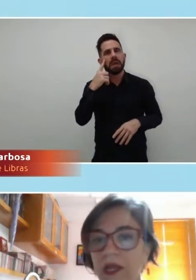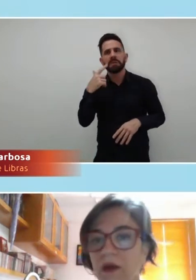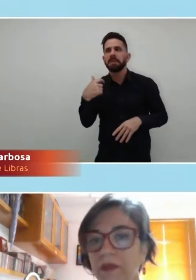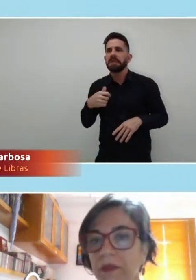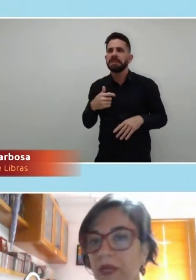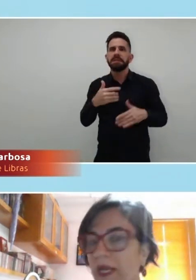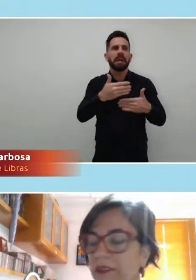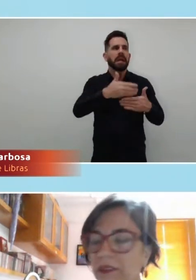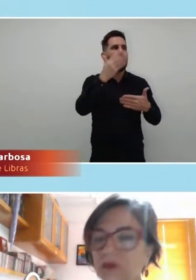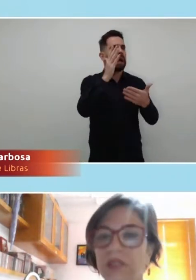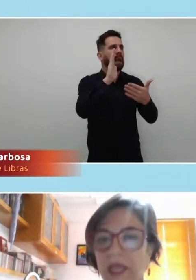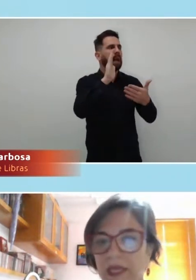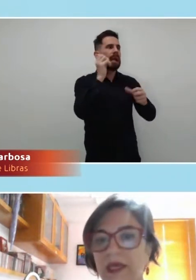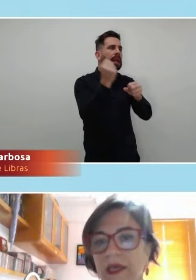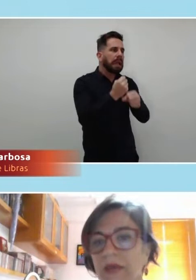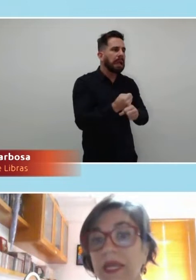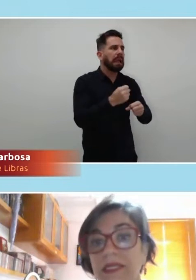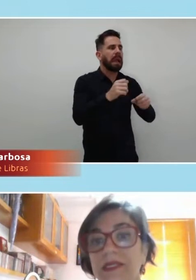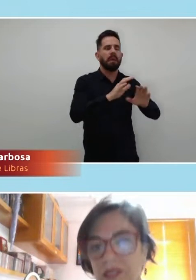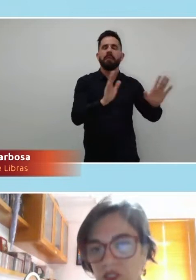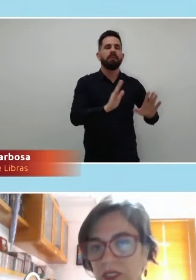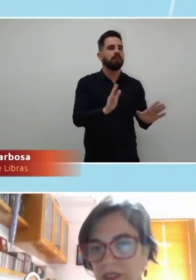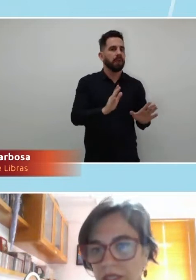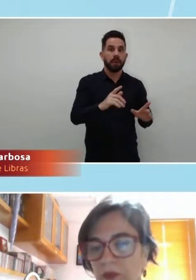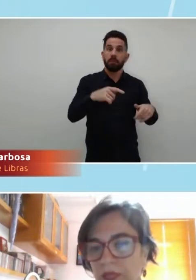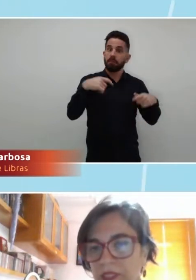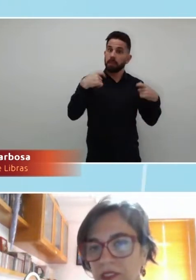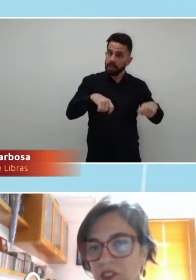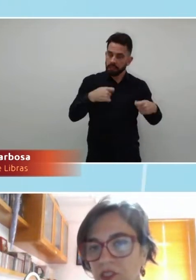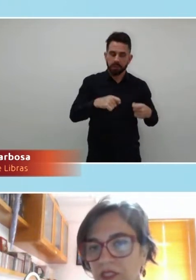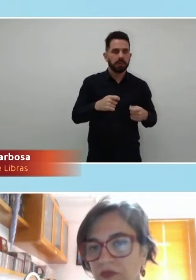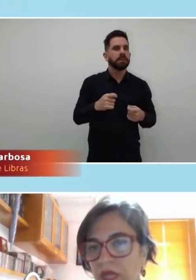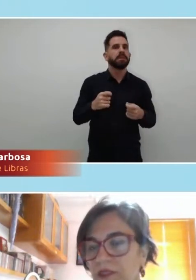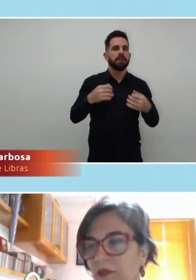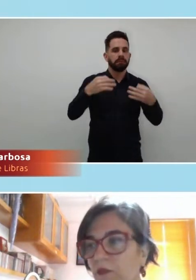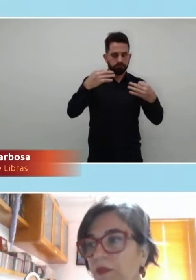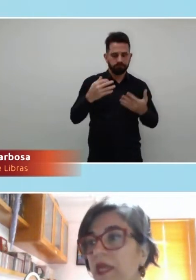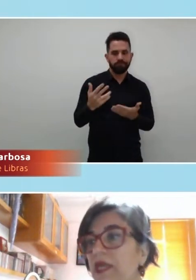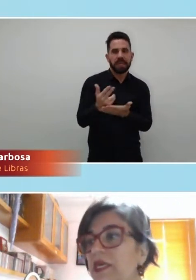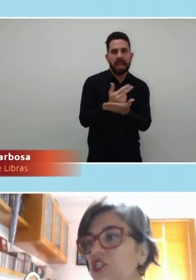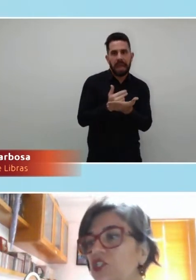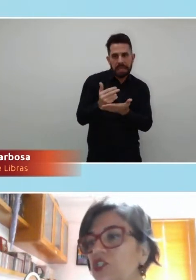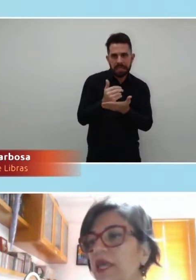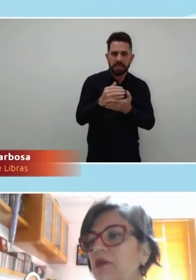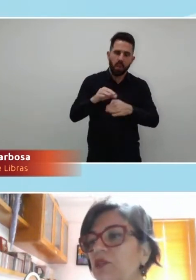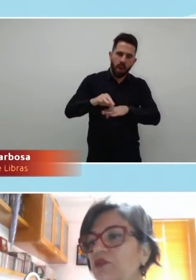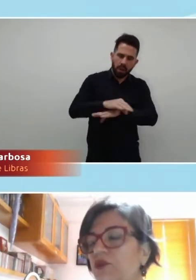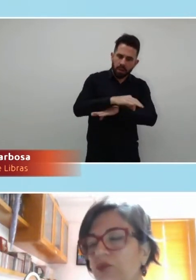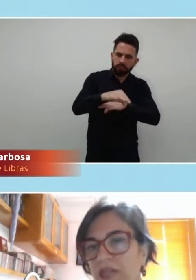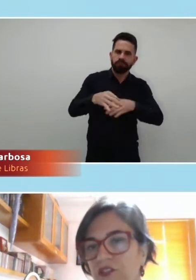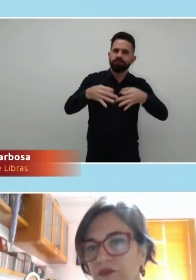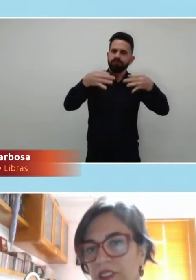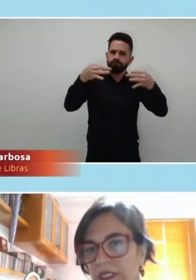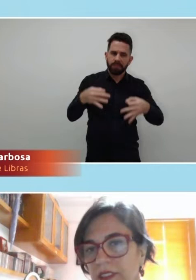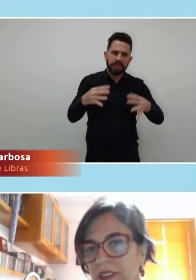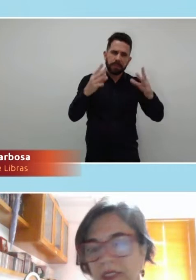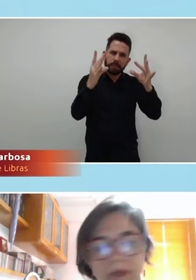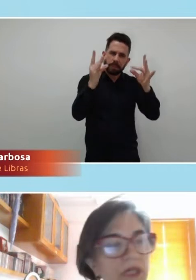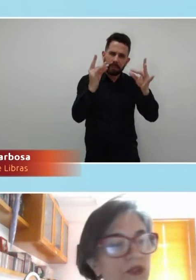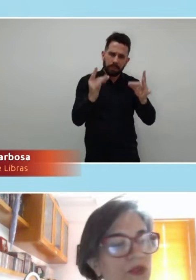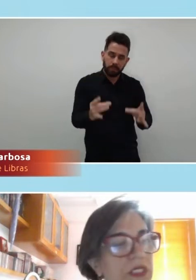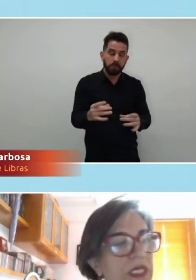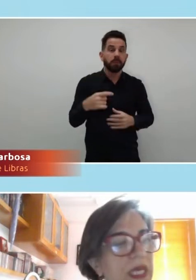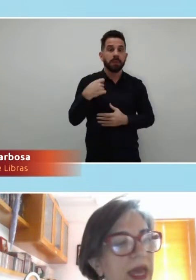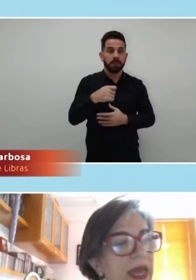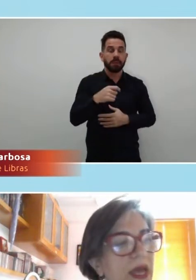chegar uma pia para cá. Não, precisa de desenho, precisa de especificação. E a gente tem uma dificuldade em fazer essas